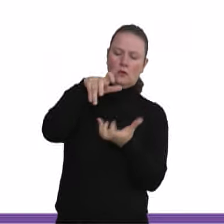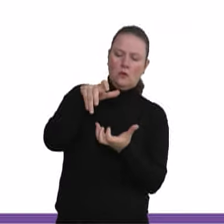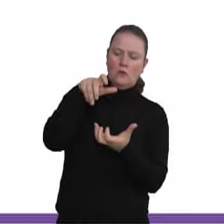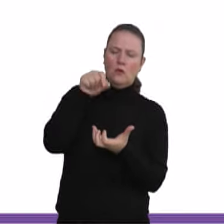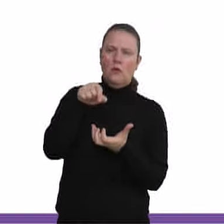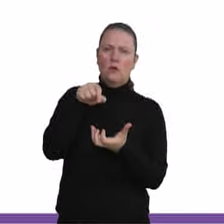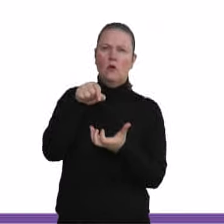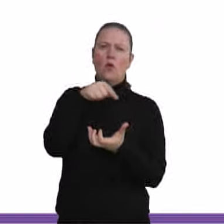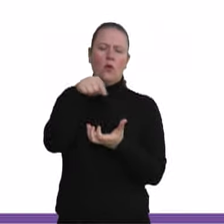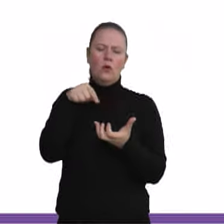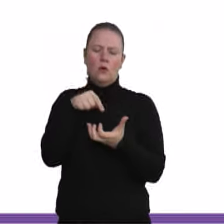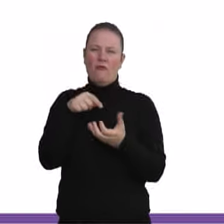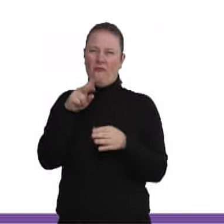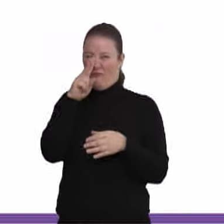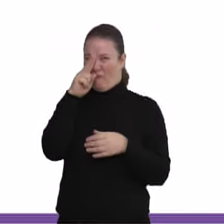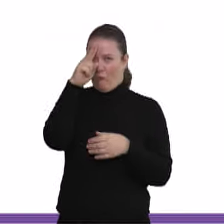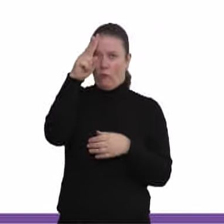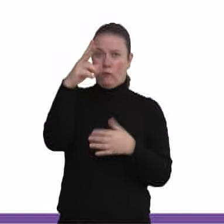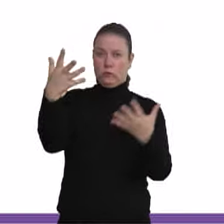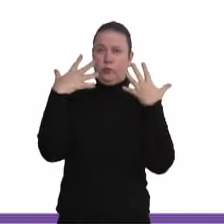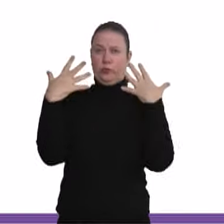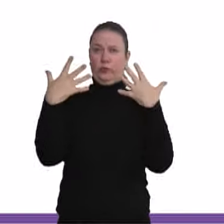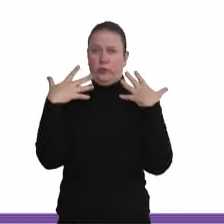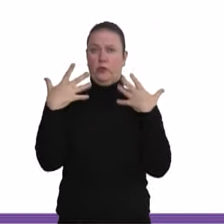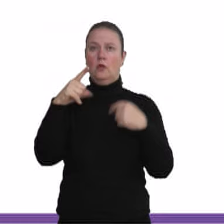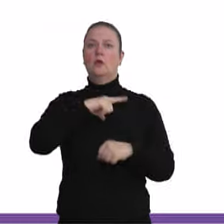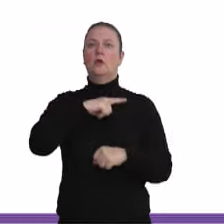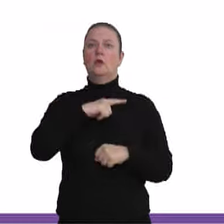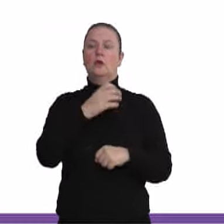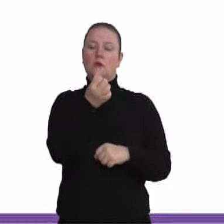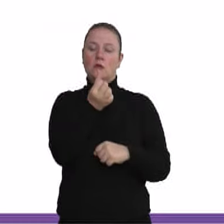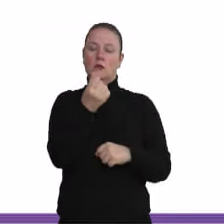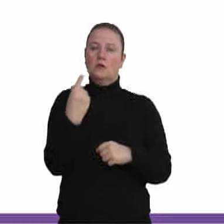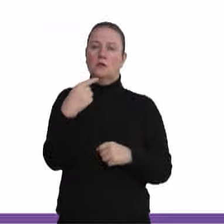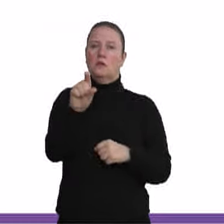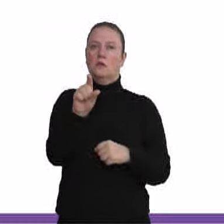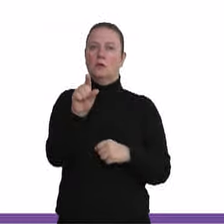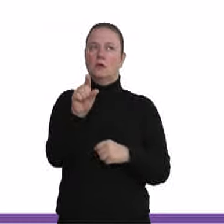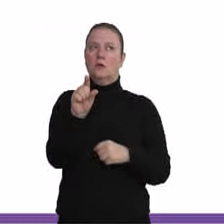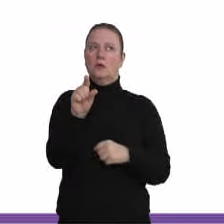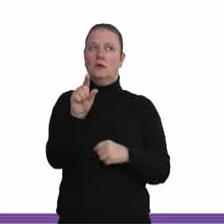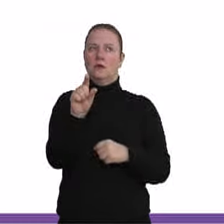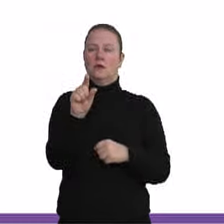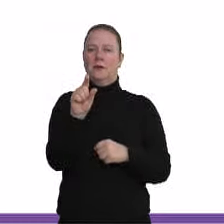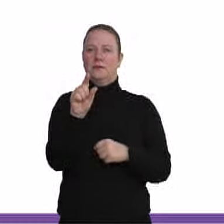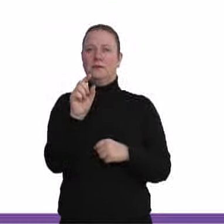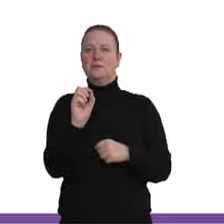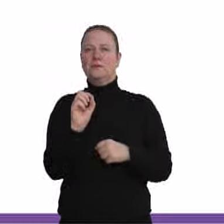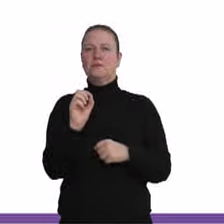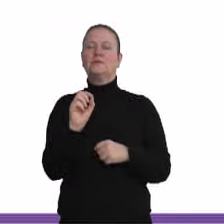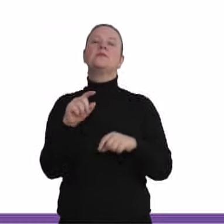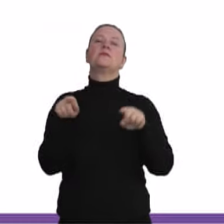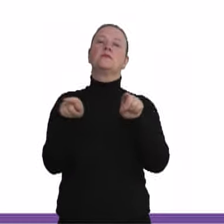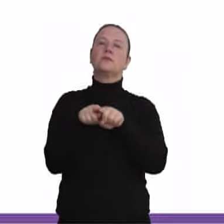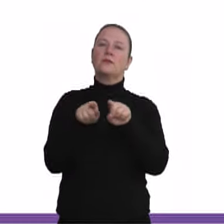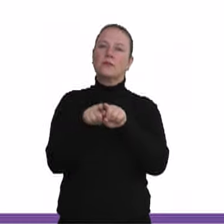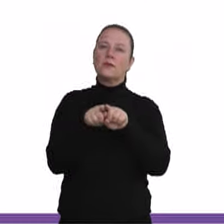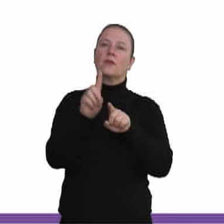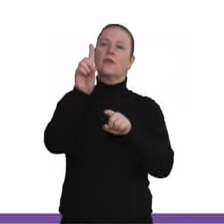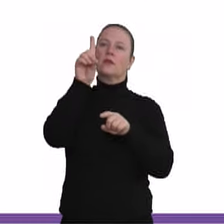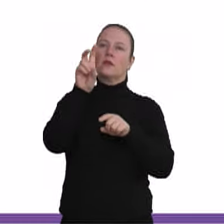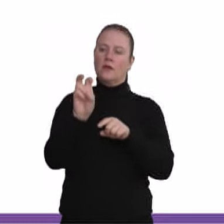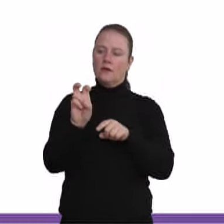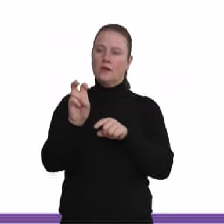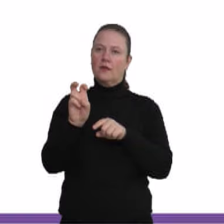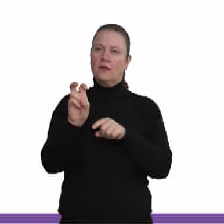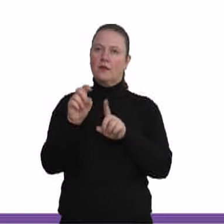calor. O núcleo do nosso planeta tem cerca de 6.500 graus Celsius. A superfície temos ali em torno de 15 graus Celsius. Para